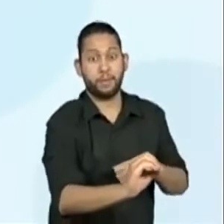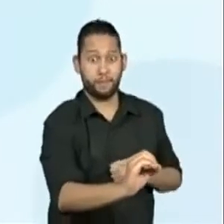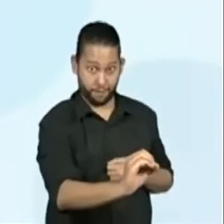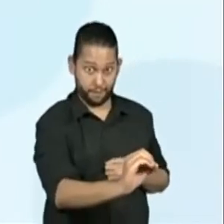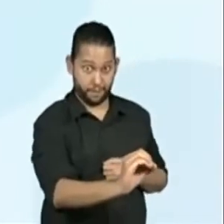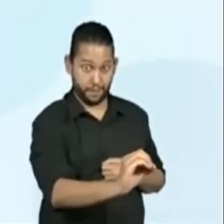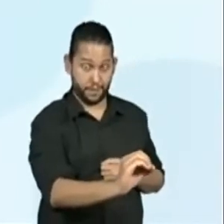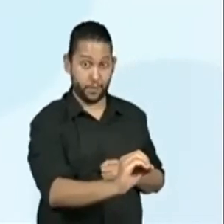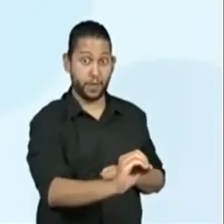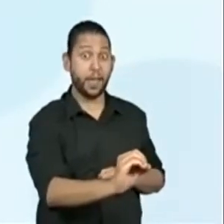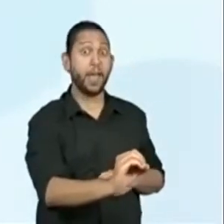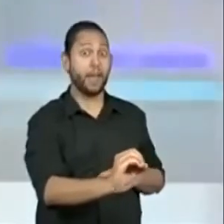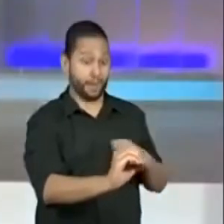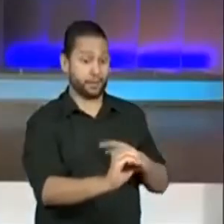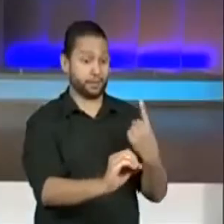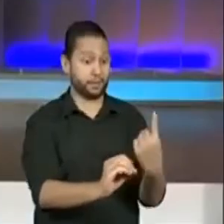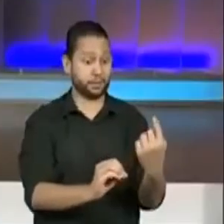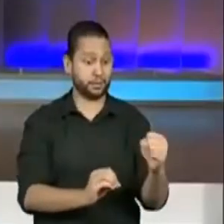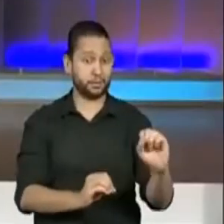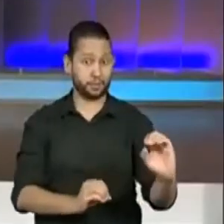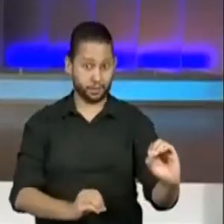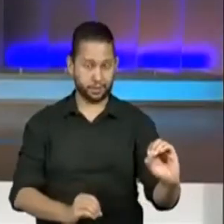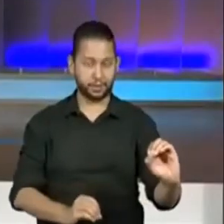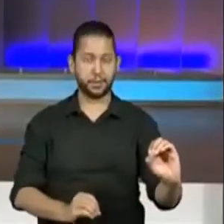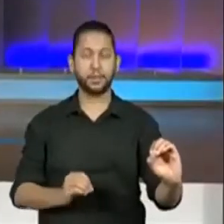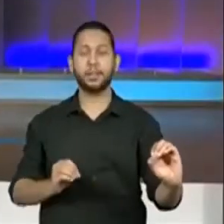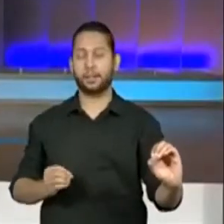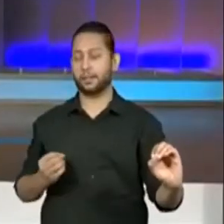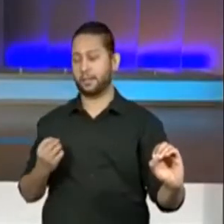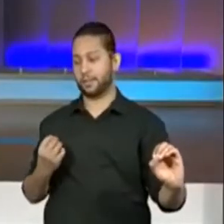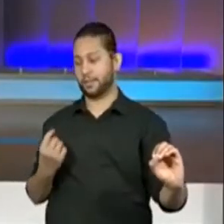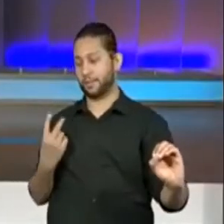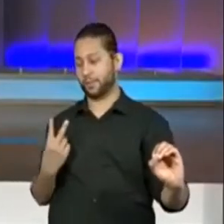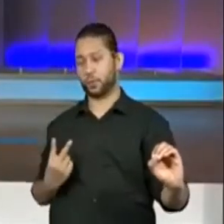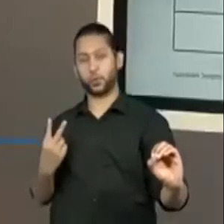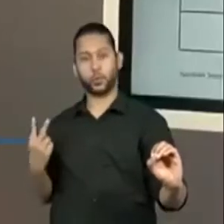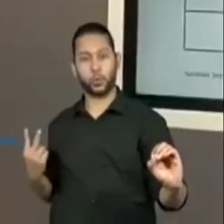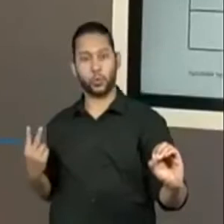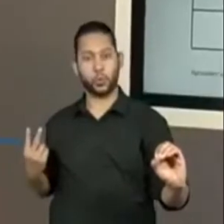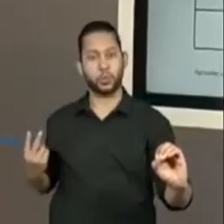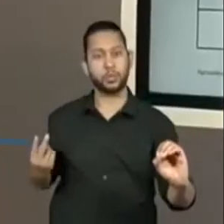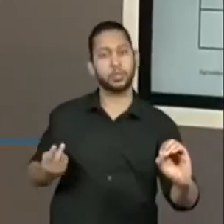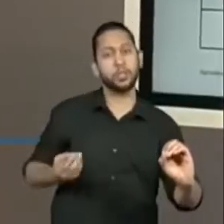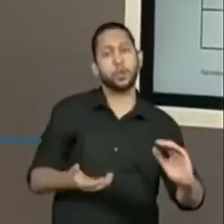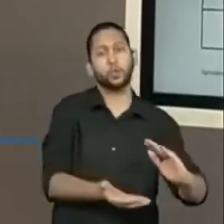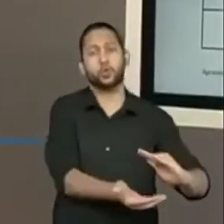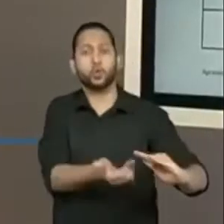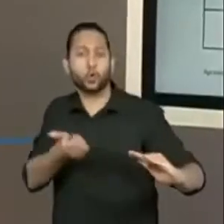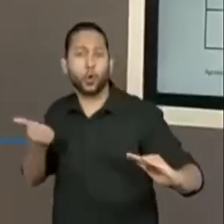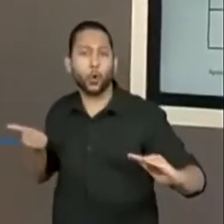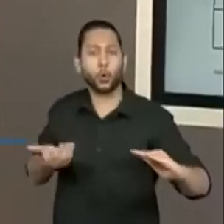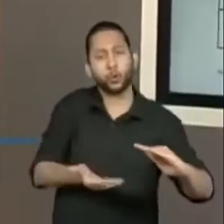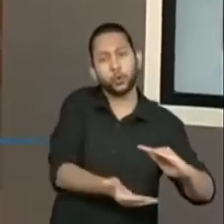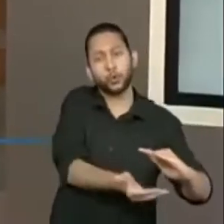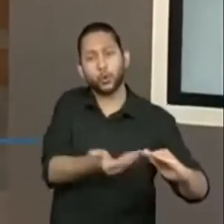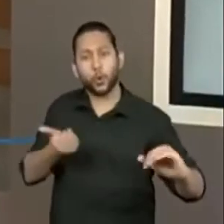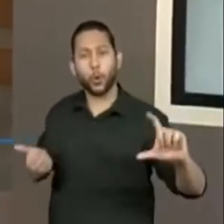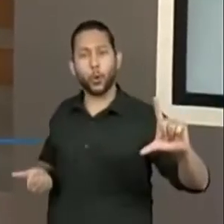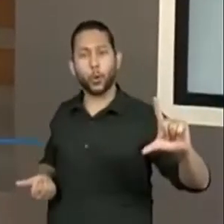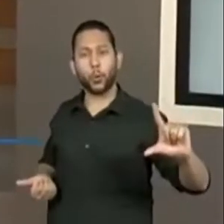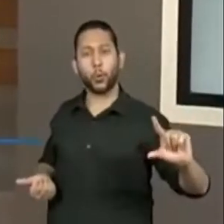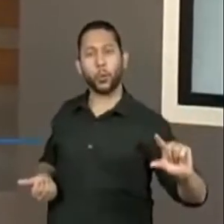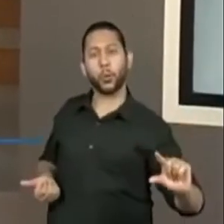diferentes certo eu vou mostrar de duas maneiras diferentes aqui e todas as duas estão certas não tem problema tá